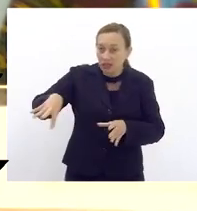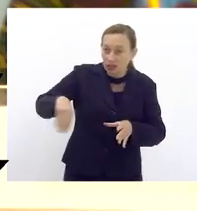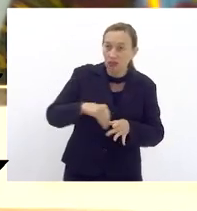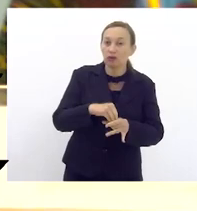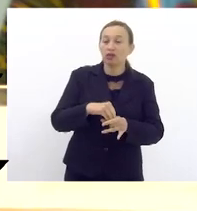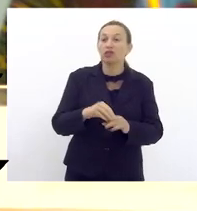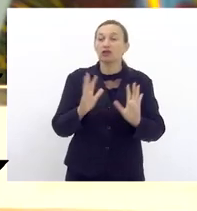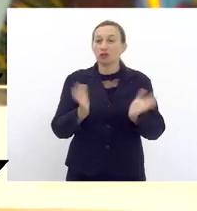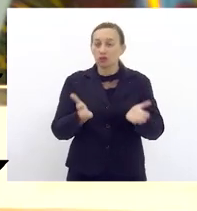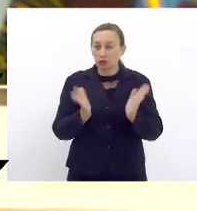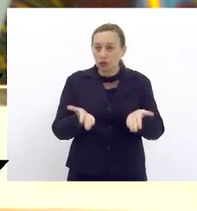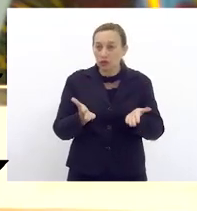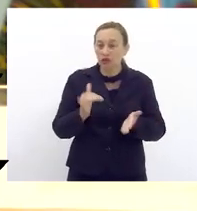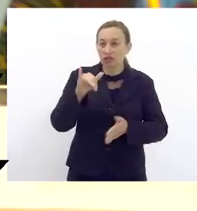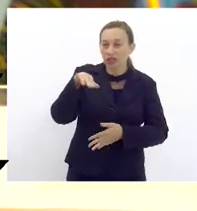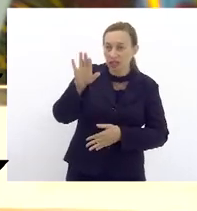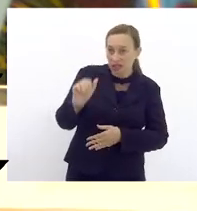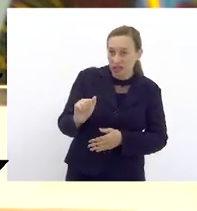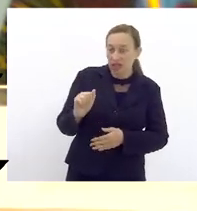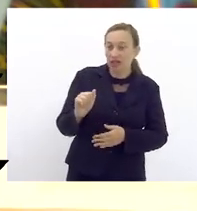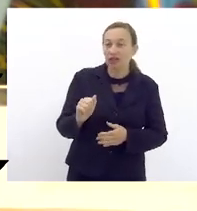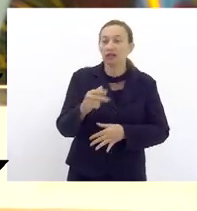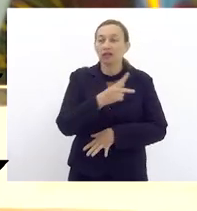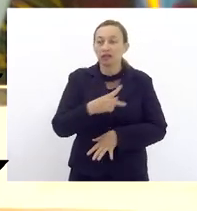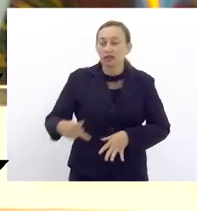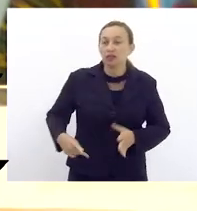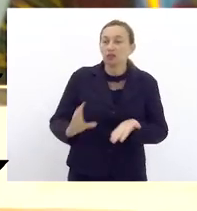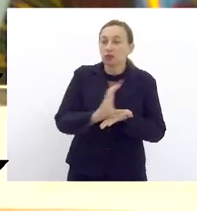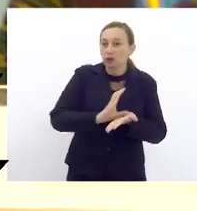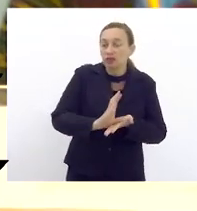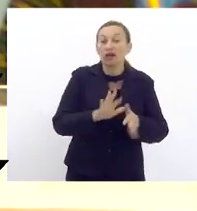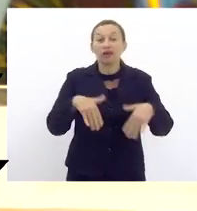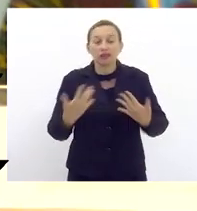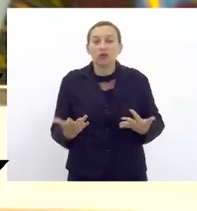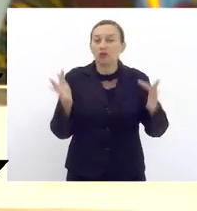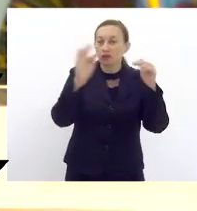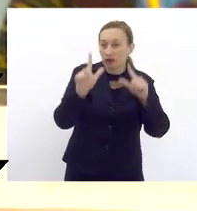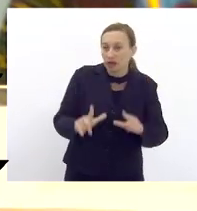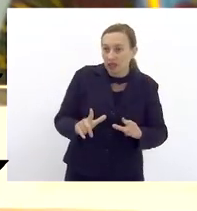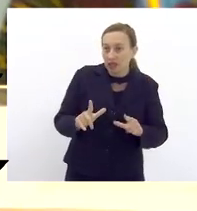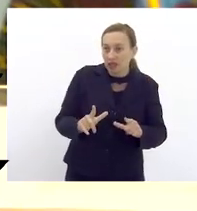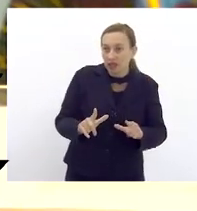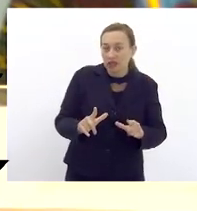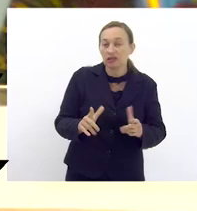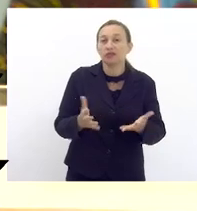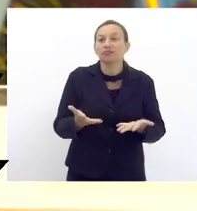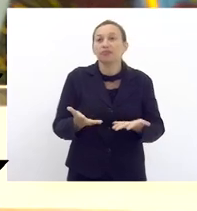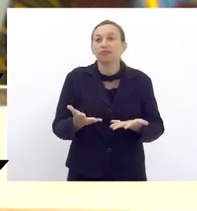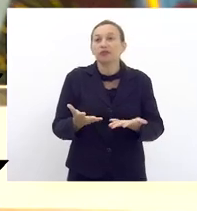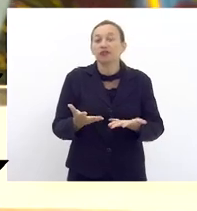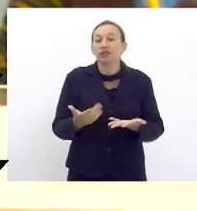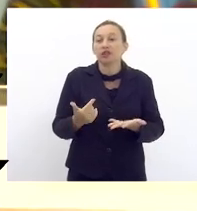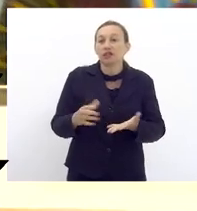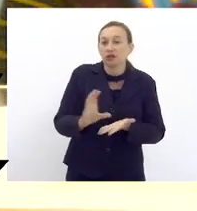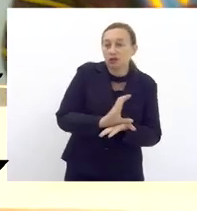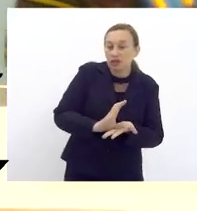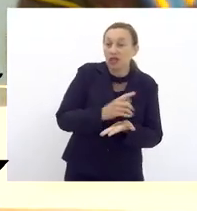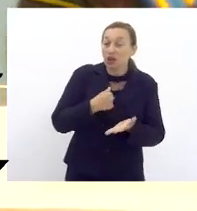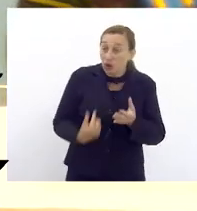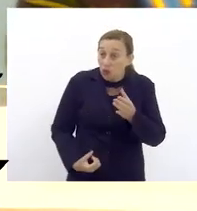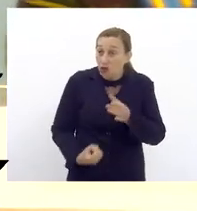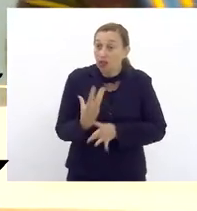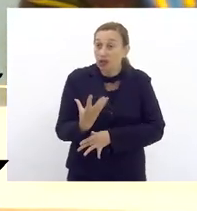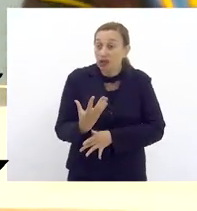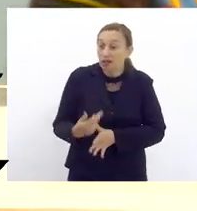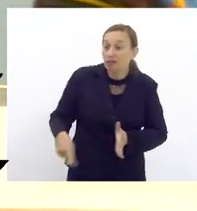Réu e hoje a Wicca como presidente desse conselho Então eu fico muito feliz conselho pelo qual eu fui fundadora e fui